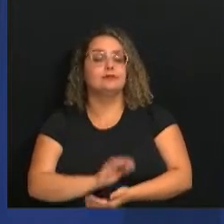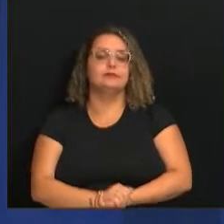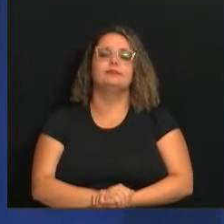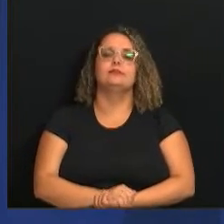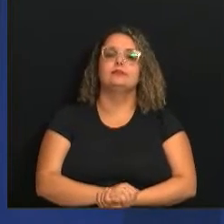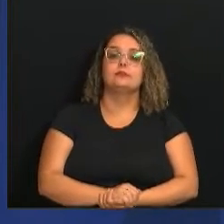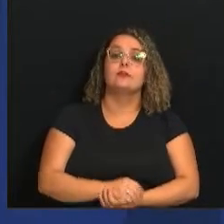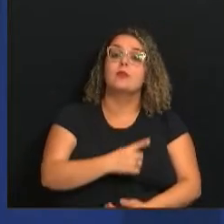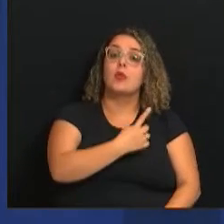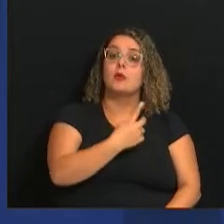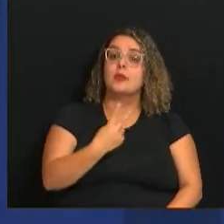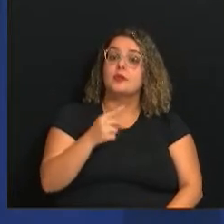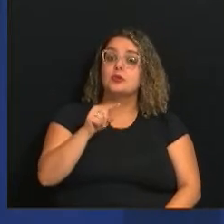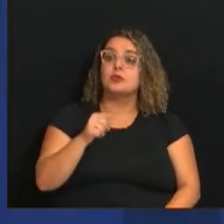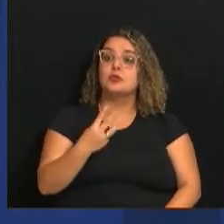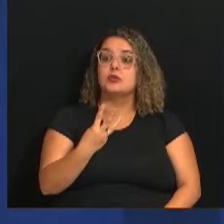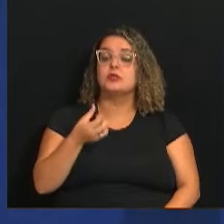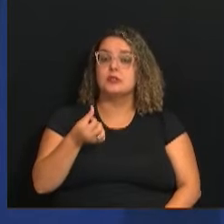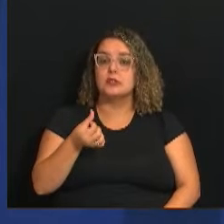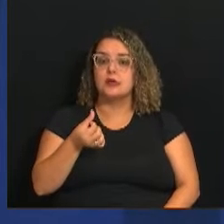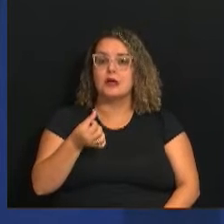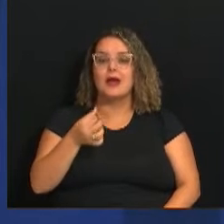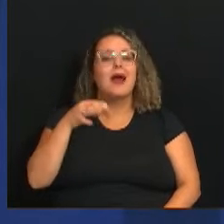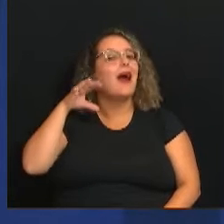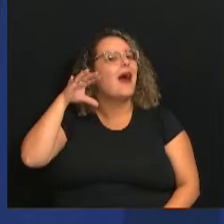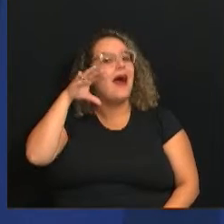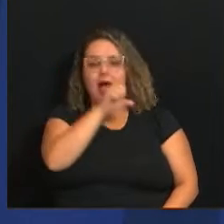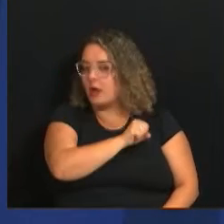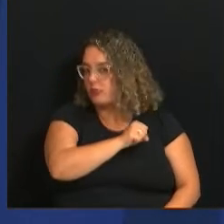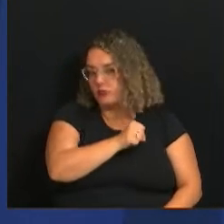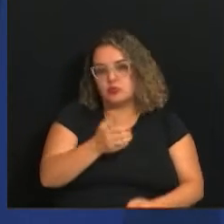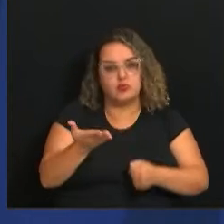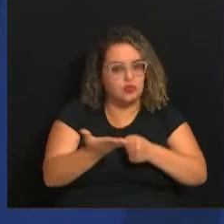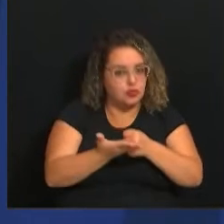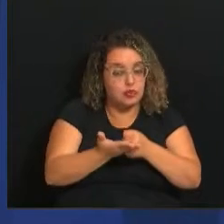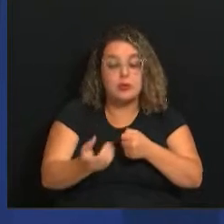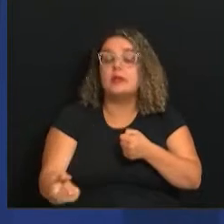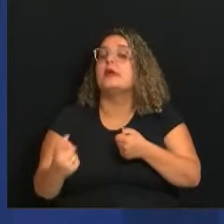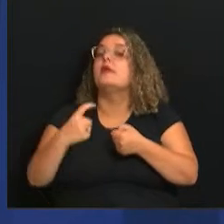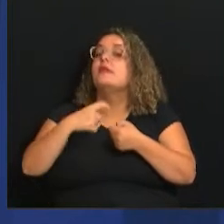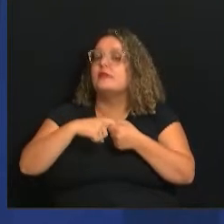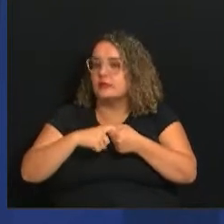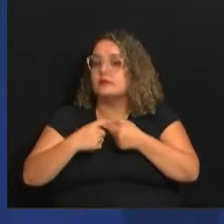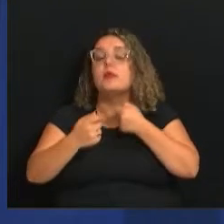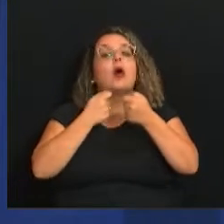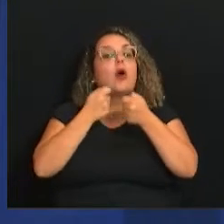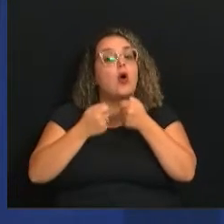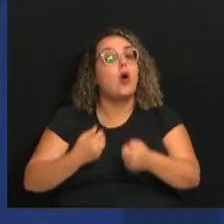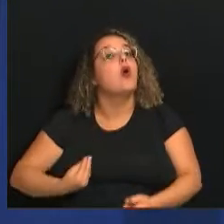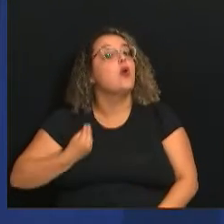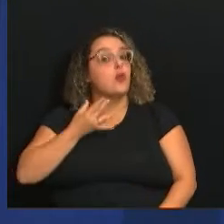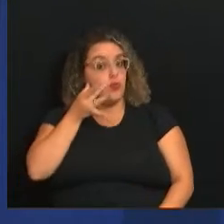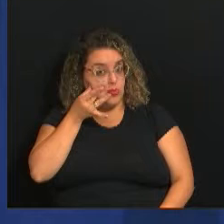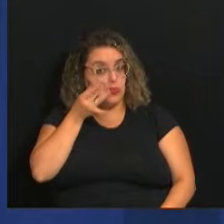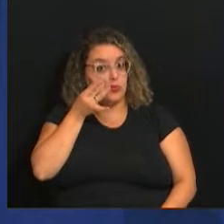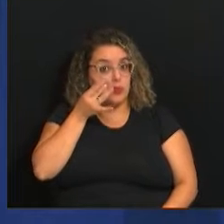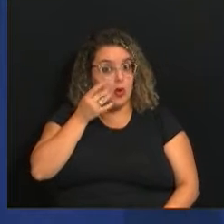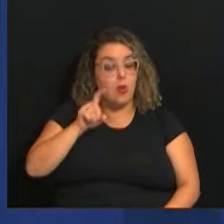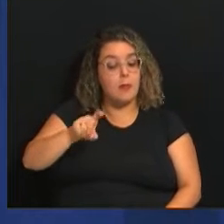às 4h45, quem se reúne é a Comissão de Finanças e Orçamento, que é presidida pelo vereador Juscelino